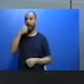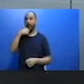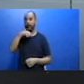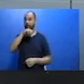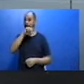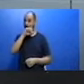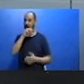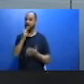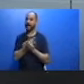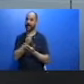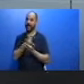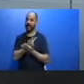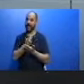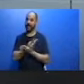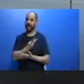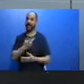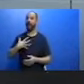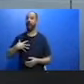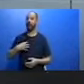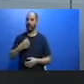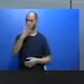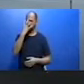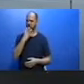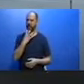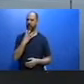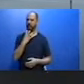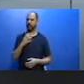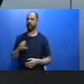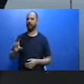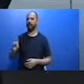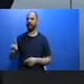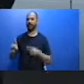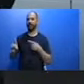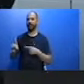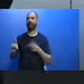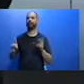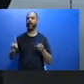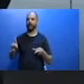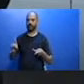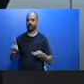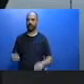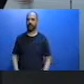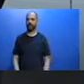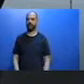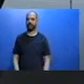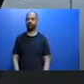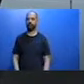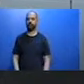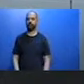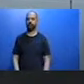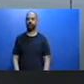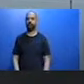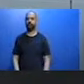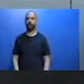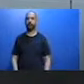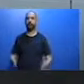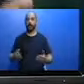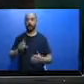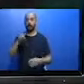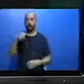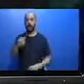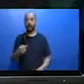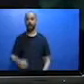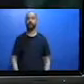né quando dirija então essa alternativa também não está correta e vamos para o